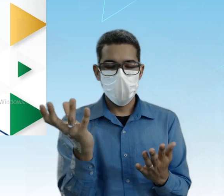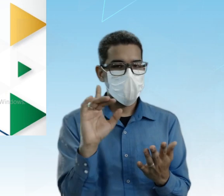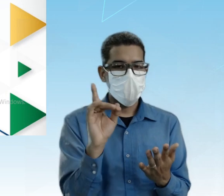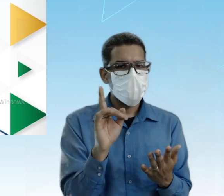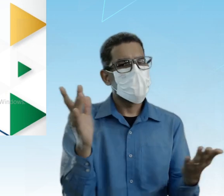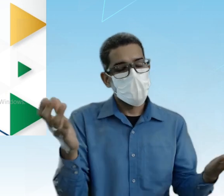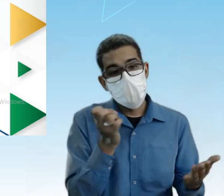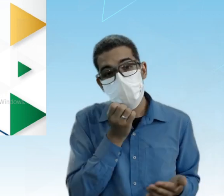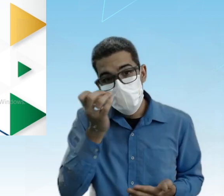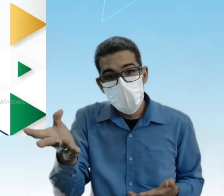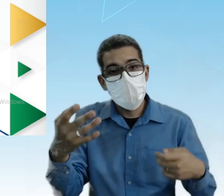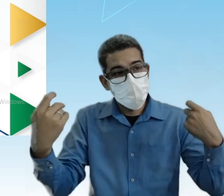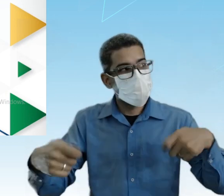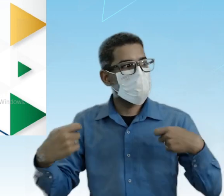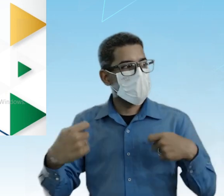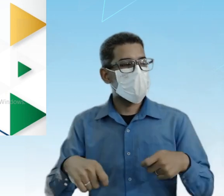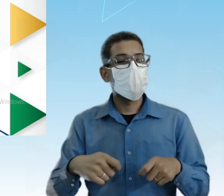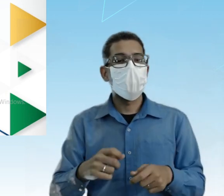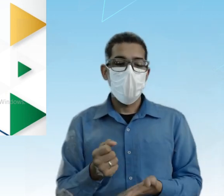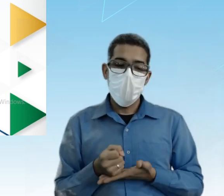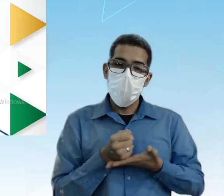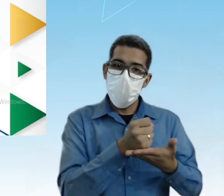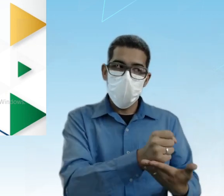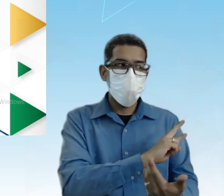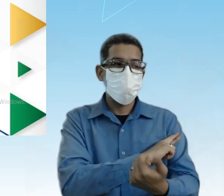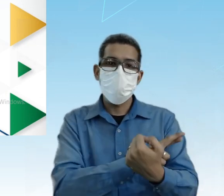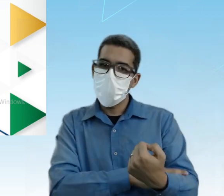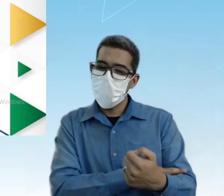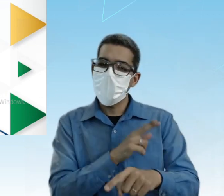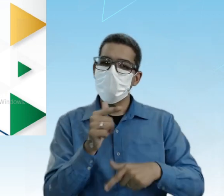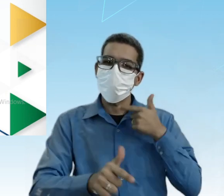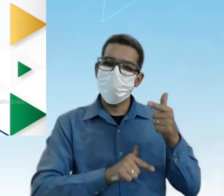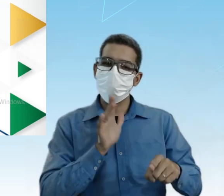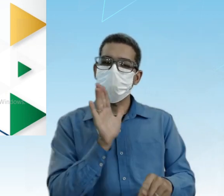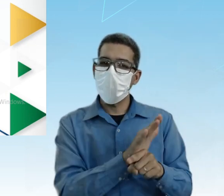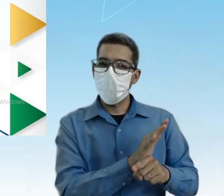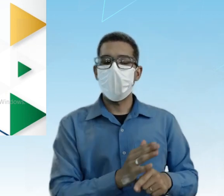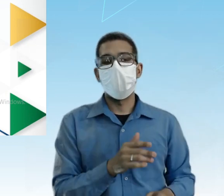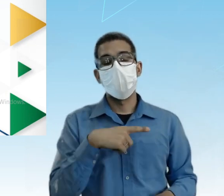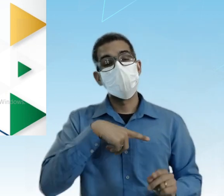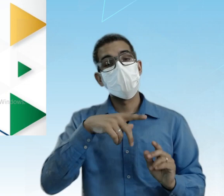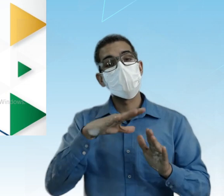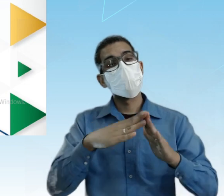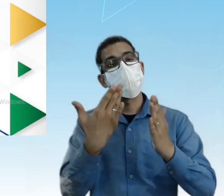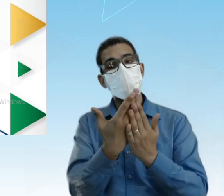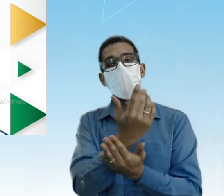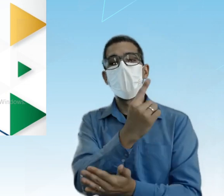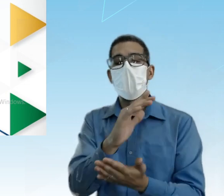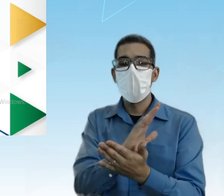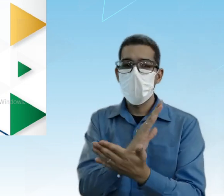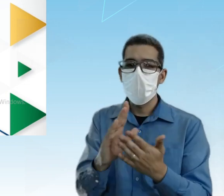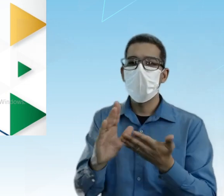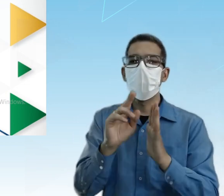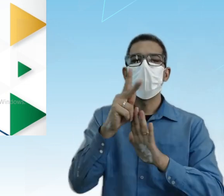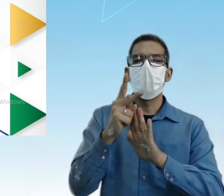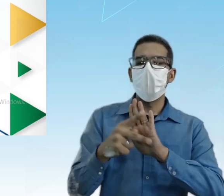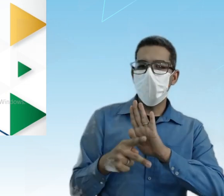para tias, fale para ter um reforço. Cada escolas aí tem um projeto de alguma maneira de